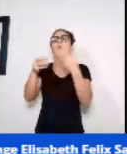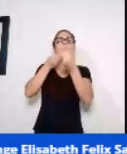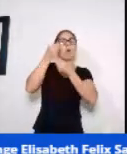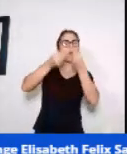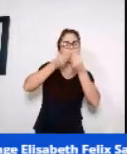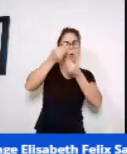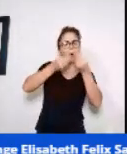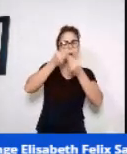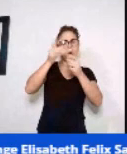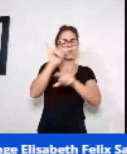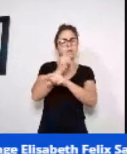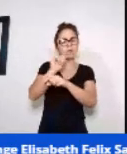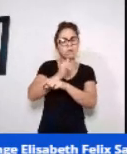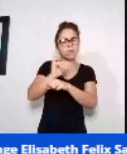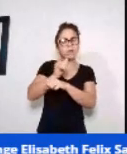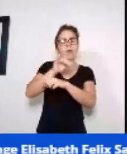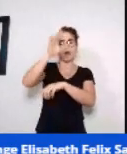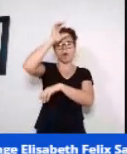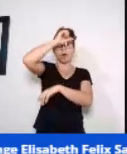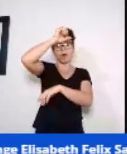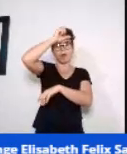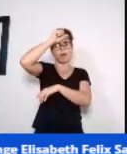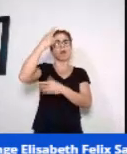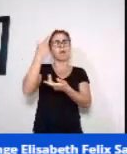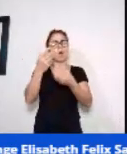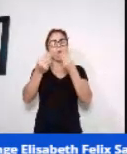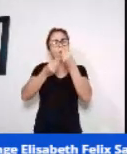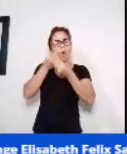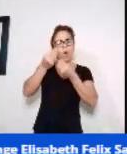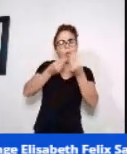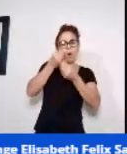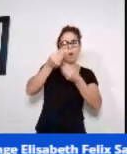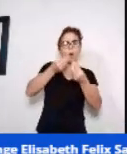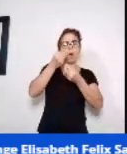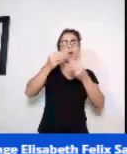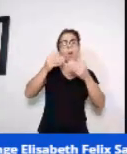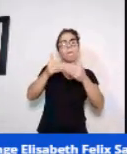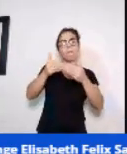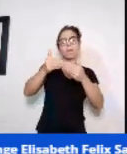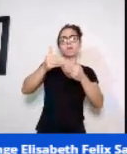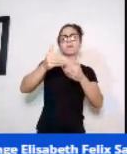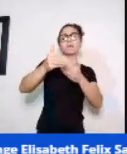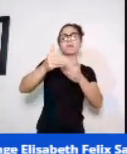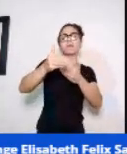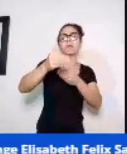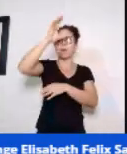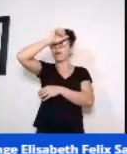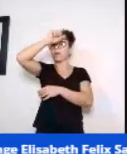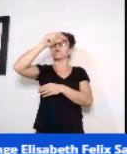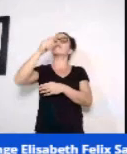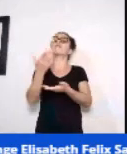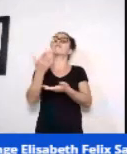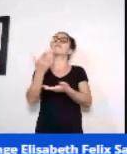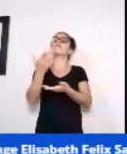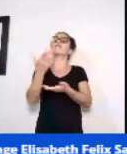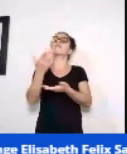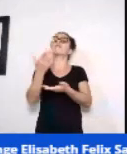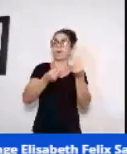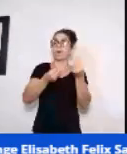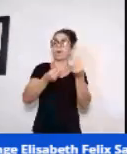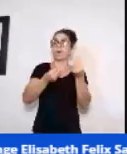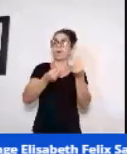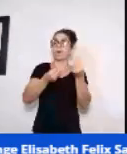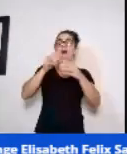decisões pedagógicas favoráveis à continuidade do processo. Então, sempre de uma maneira que uma avaliação contínua. Eu